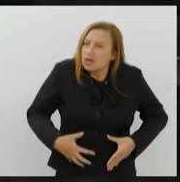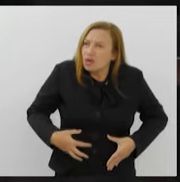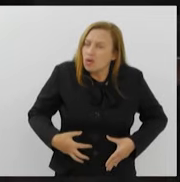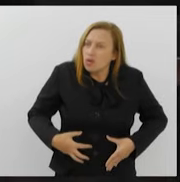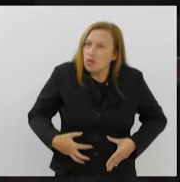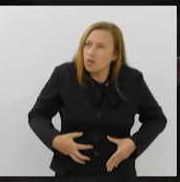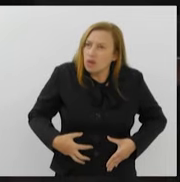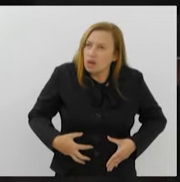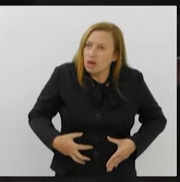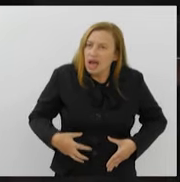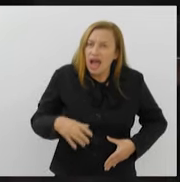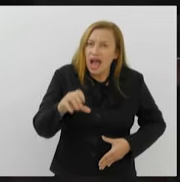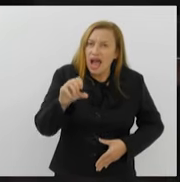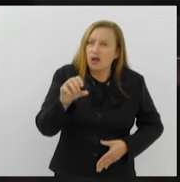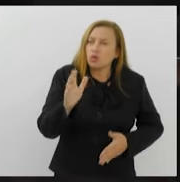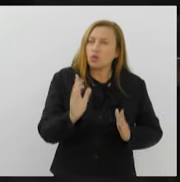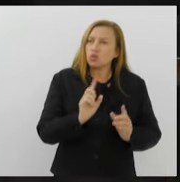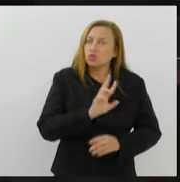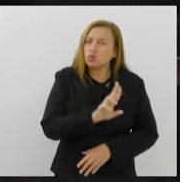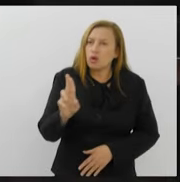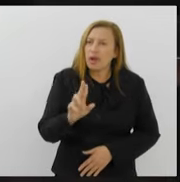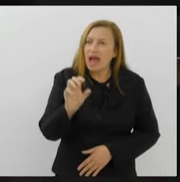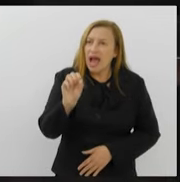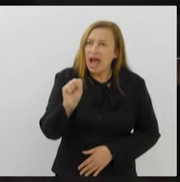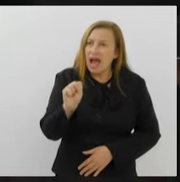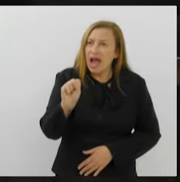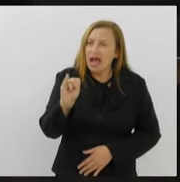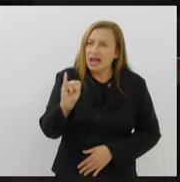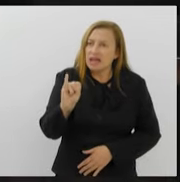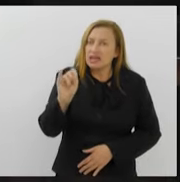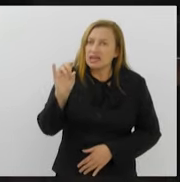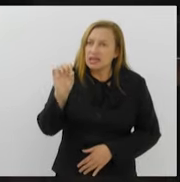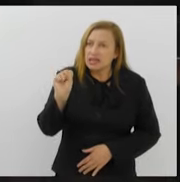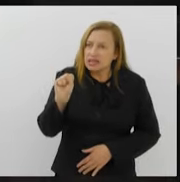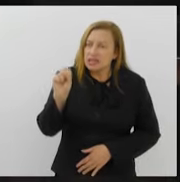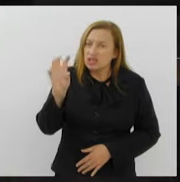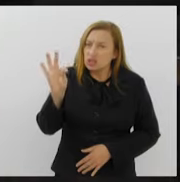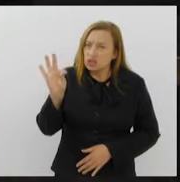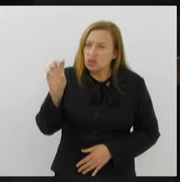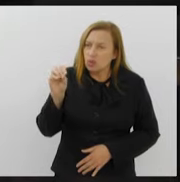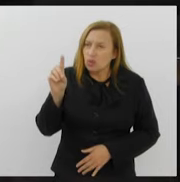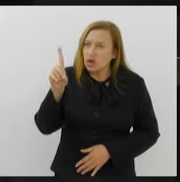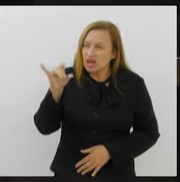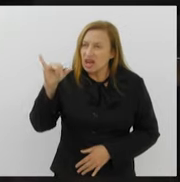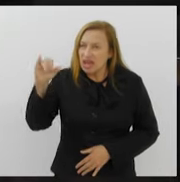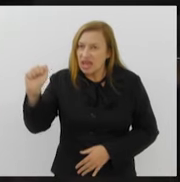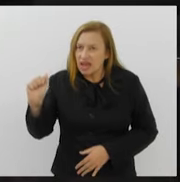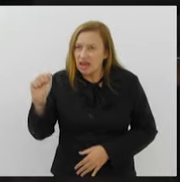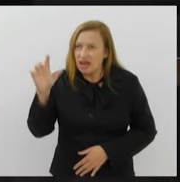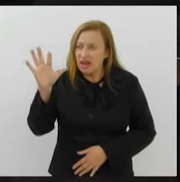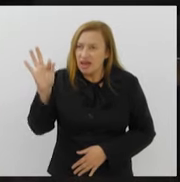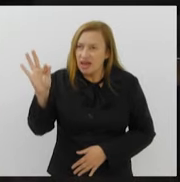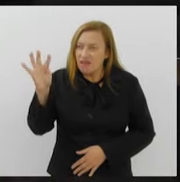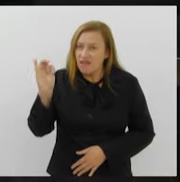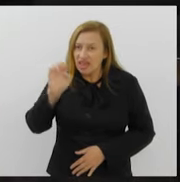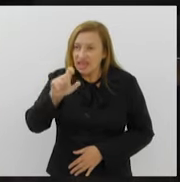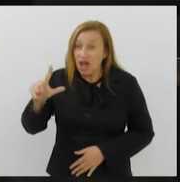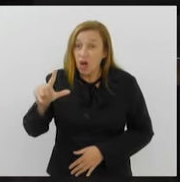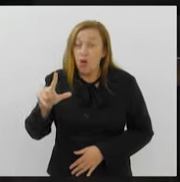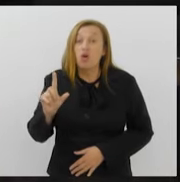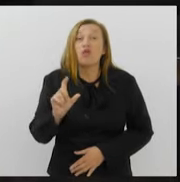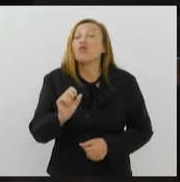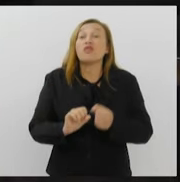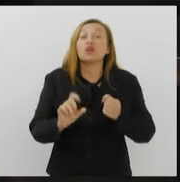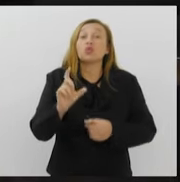chamado assistolia fetal, onde se enfia uma agulha pela barriga da